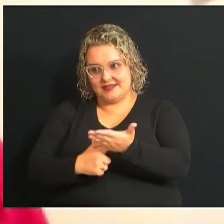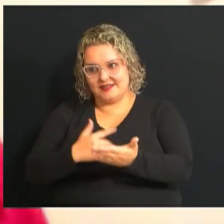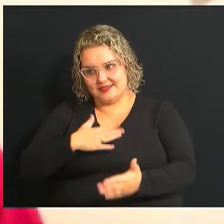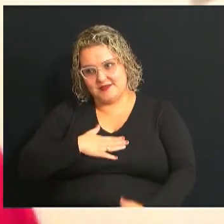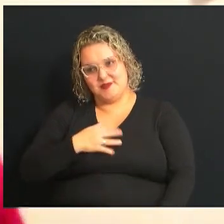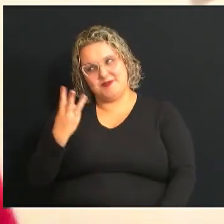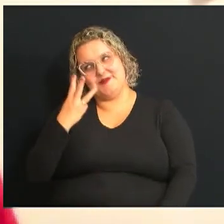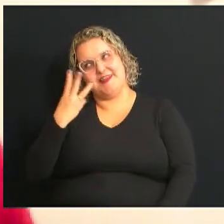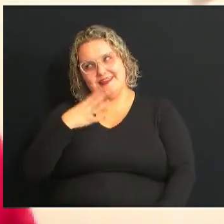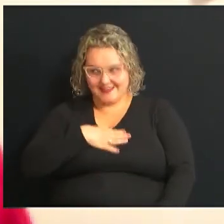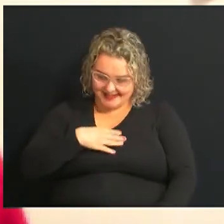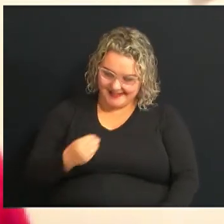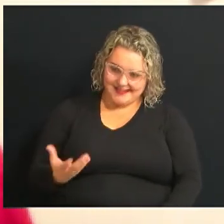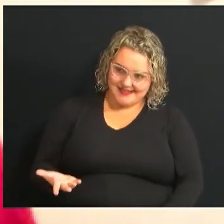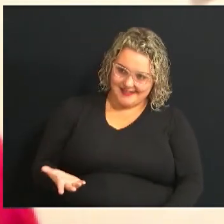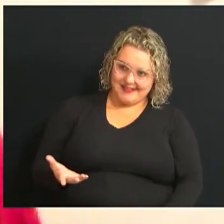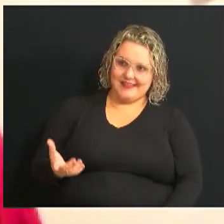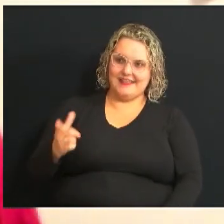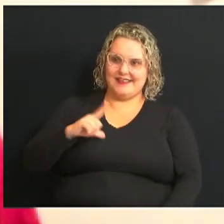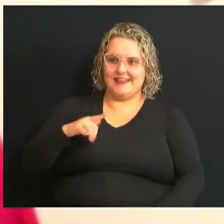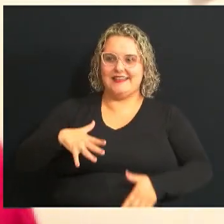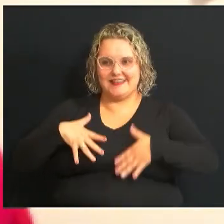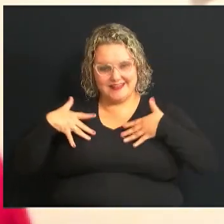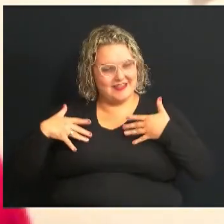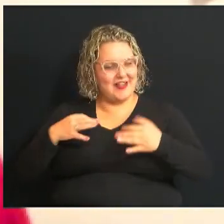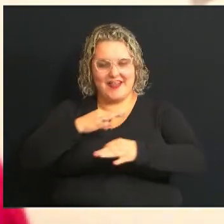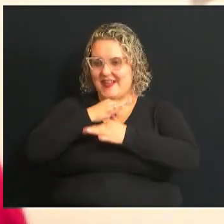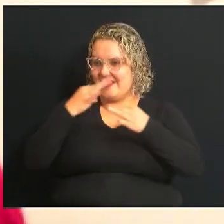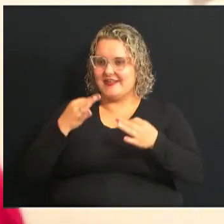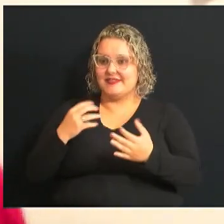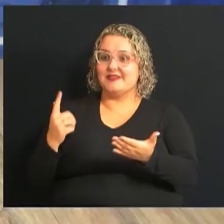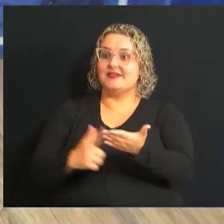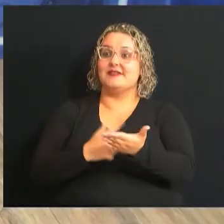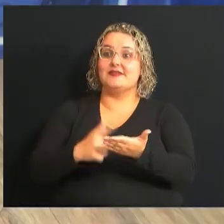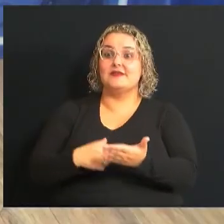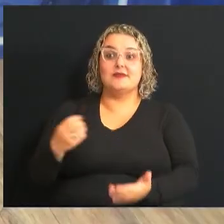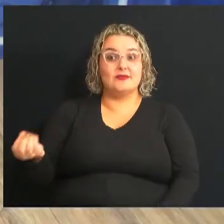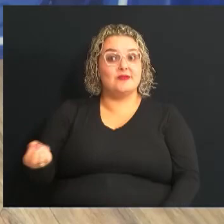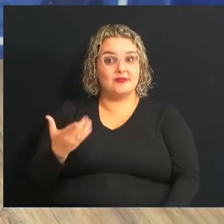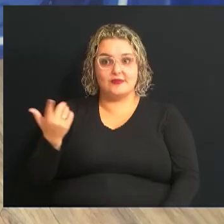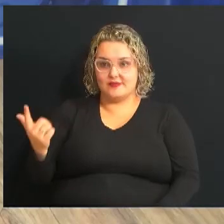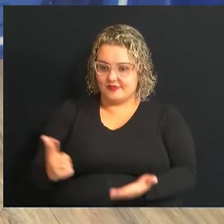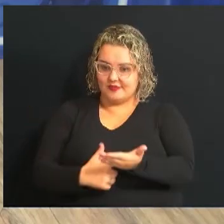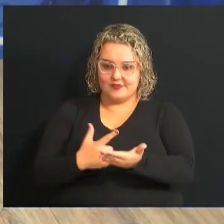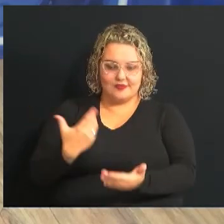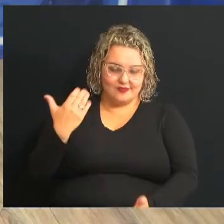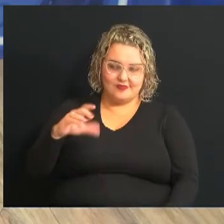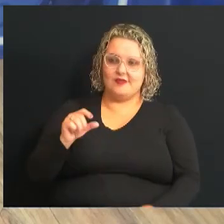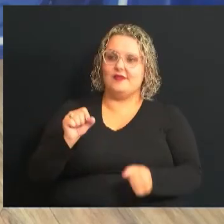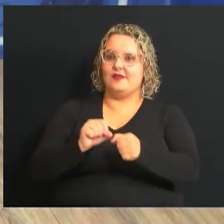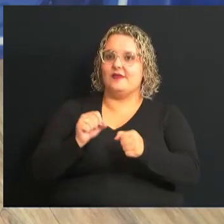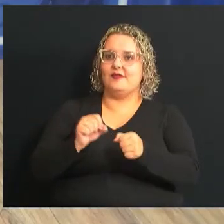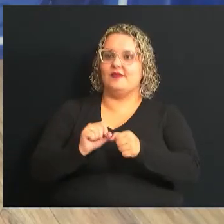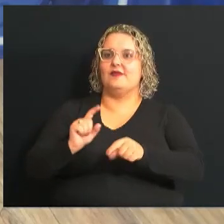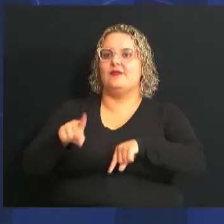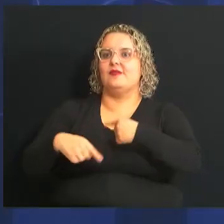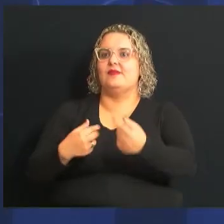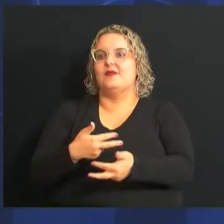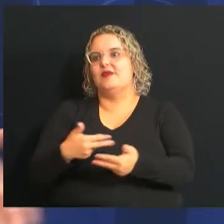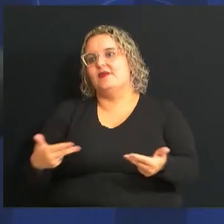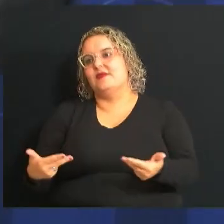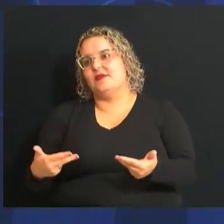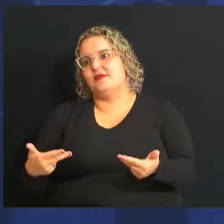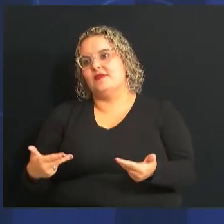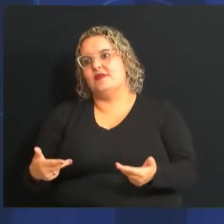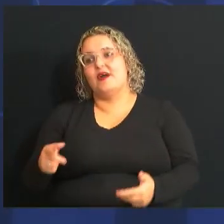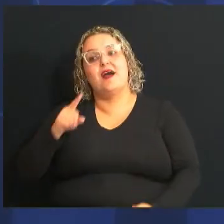filho aqui, que eu tenho muito orgulho. Ótimo. Então, lançou um novo livro ou realizou aí alguma nova